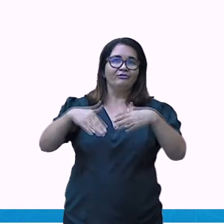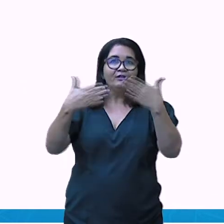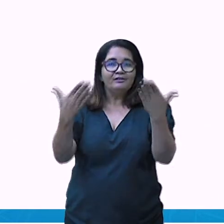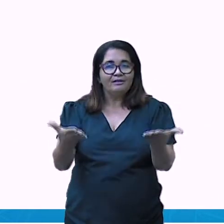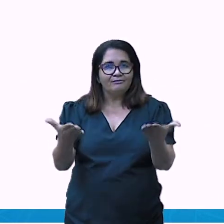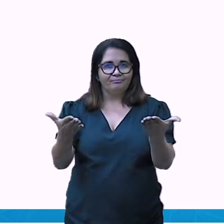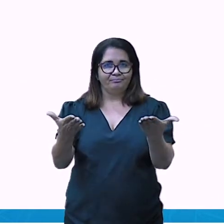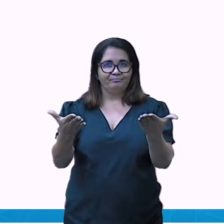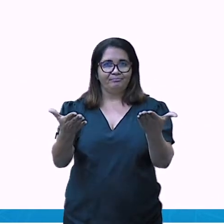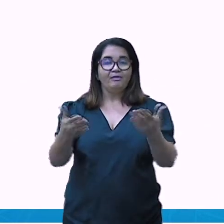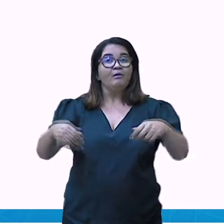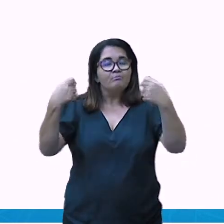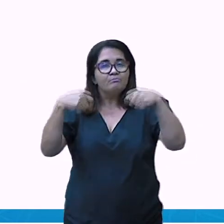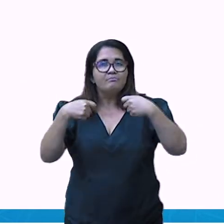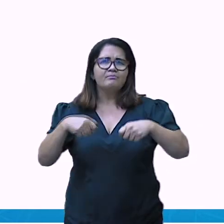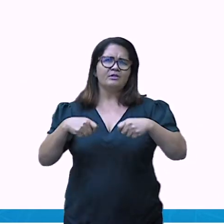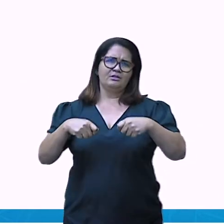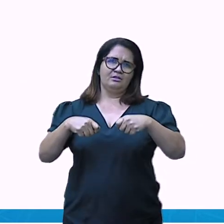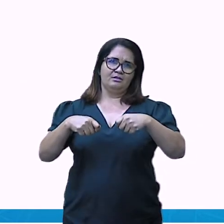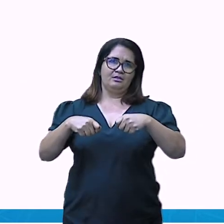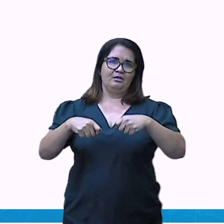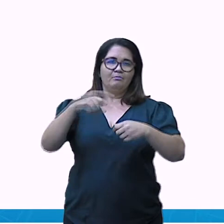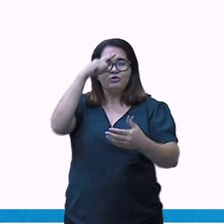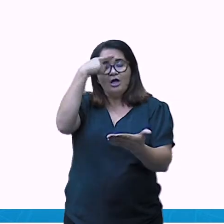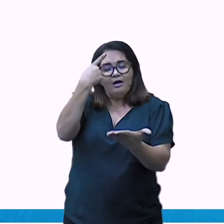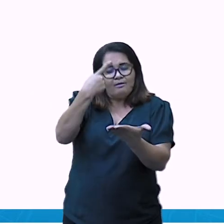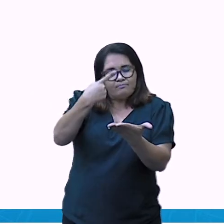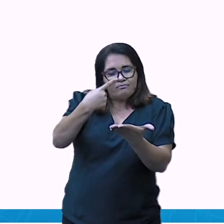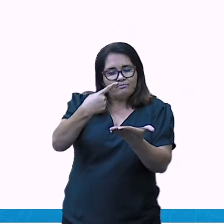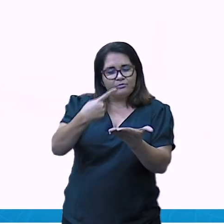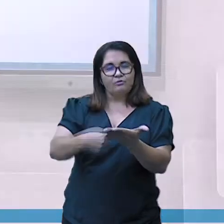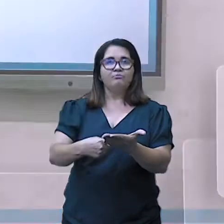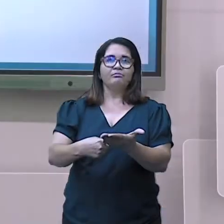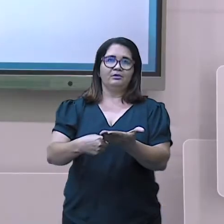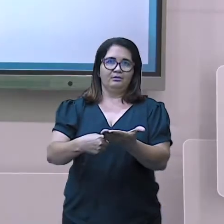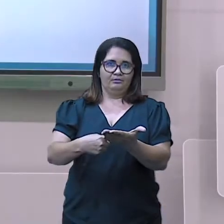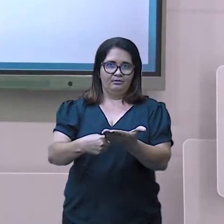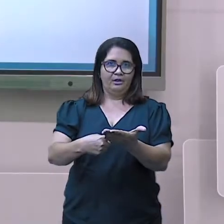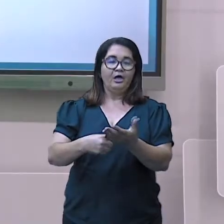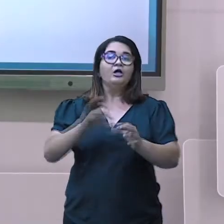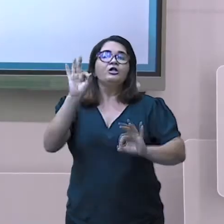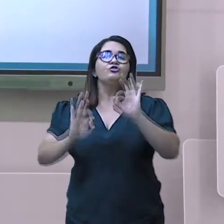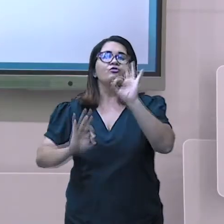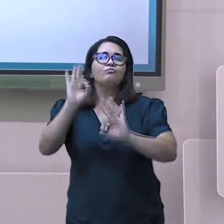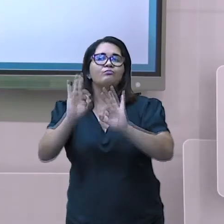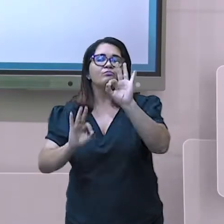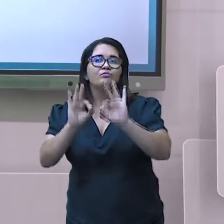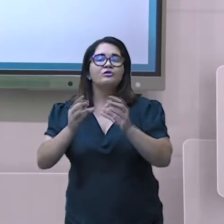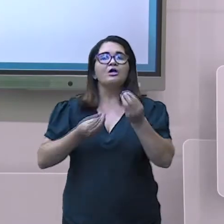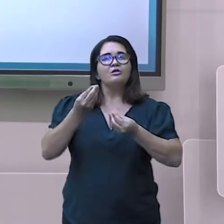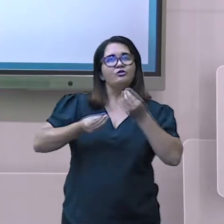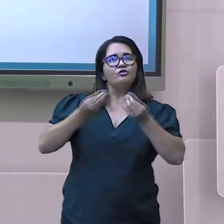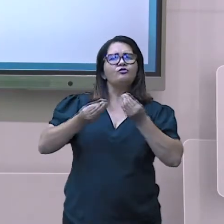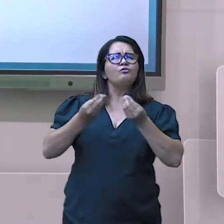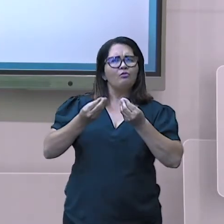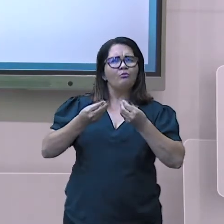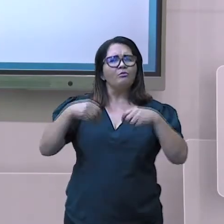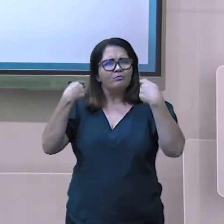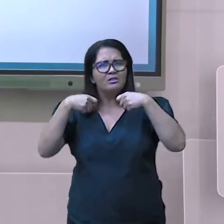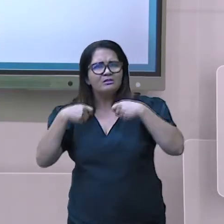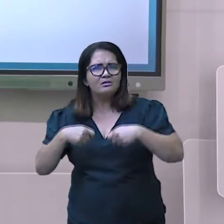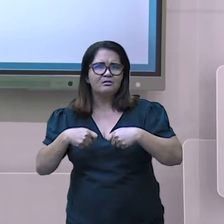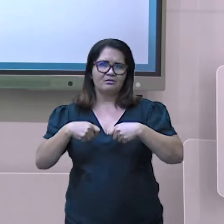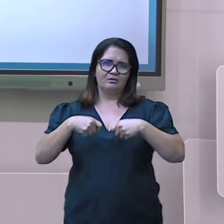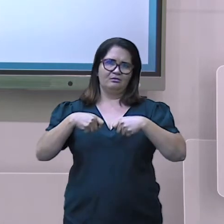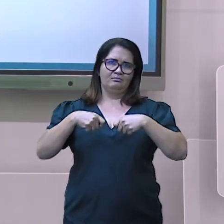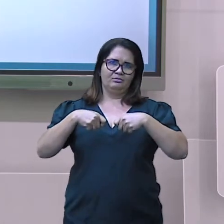ela vire sim uma ação. Então, aqui nós vamos nos organizar ensinando o passo a passo dos